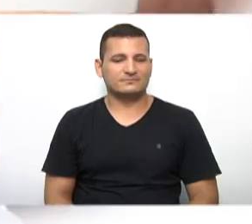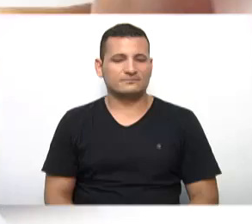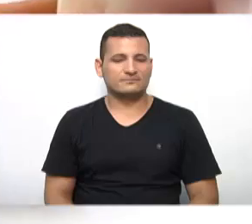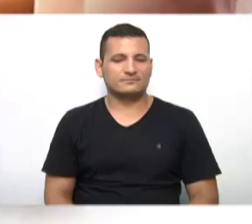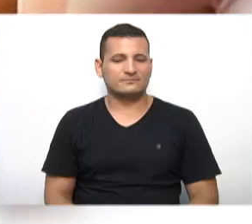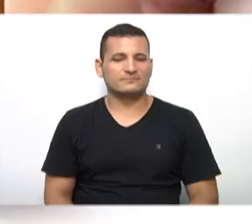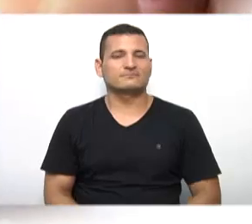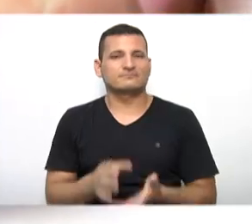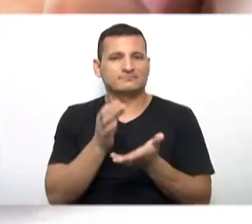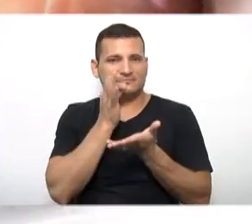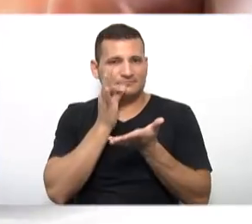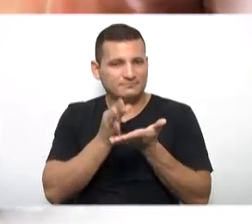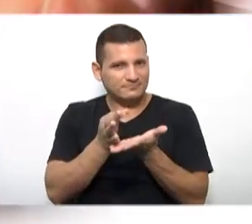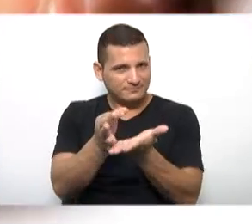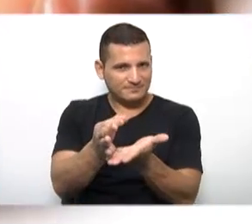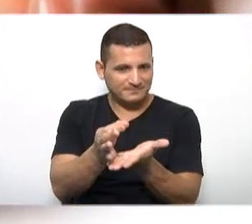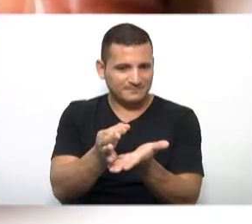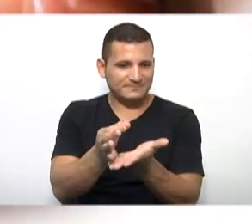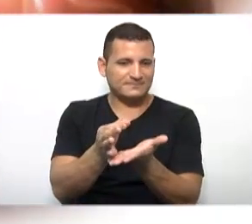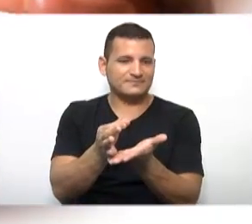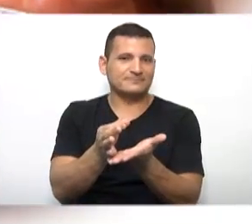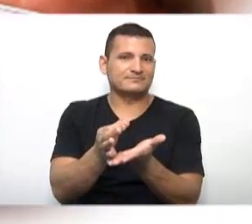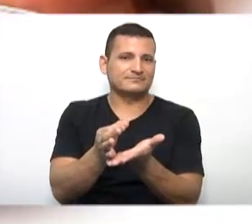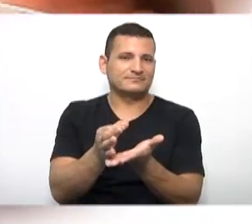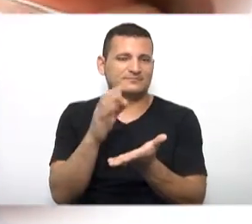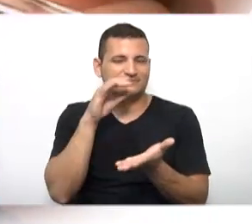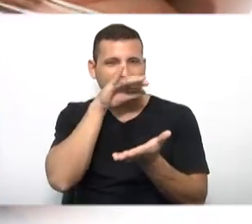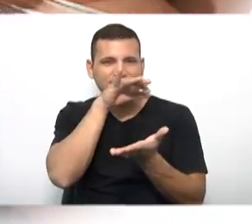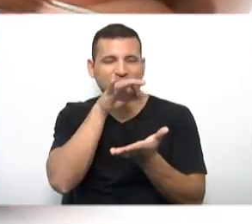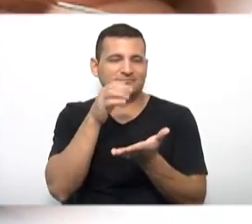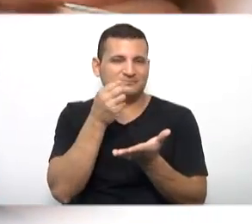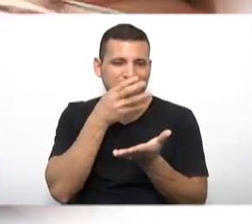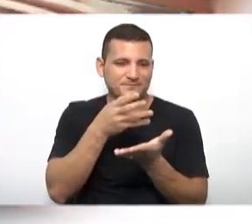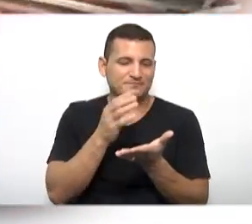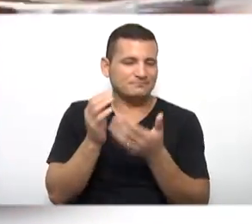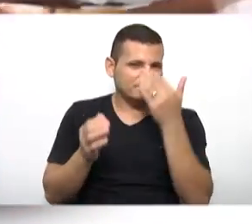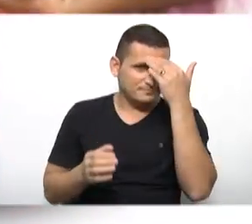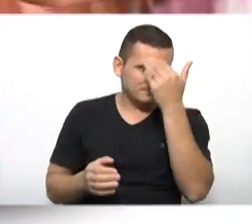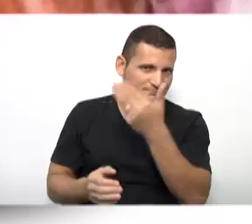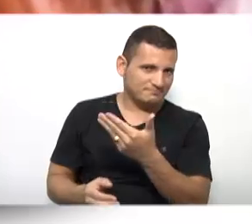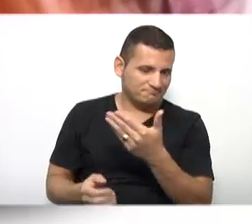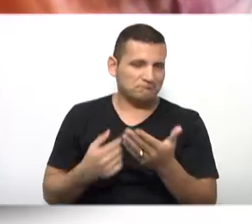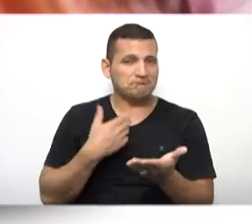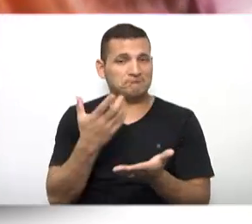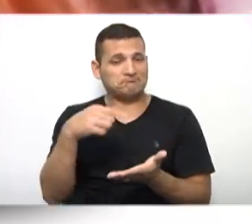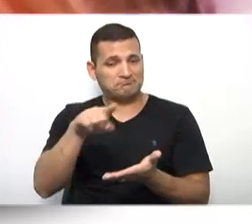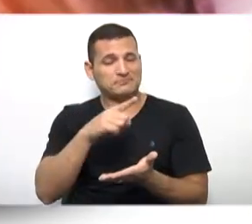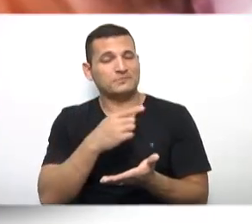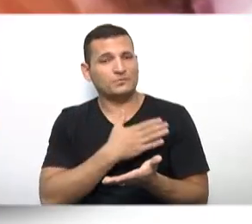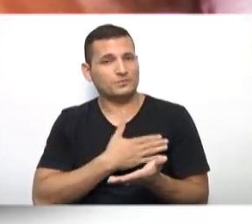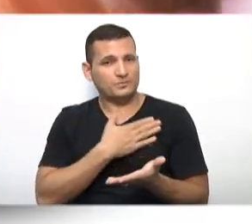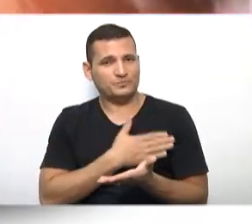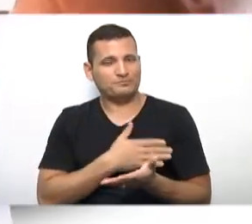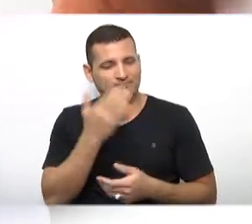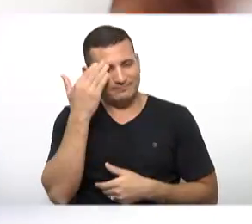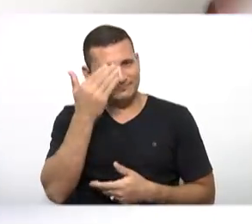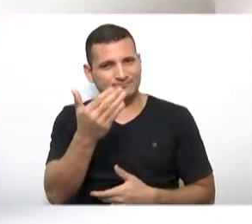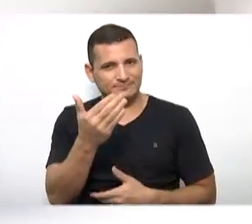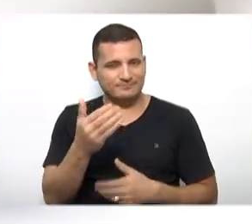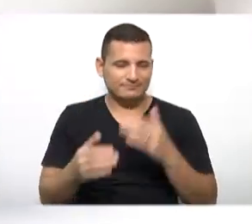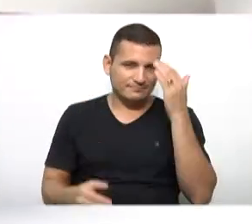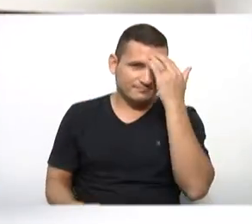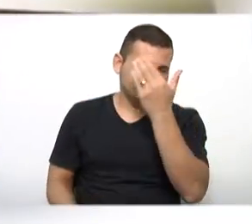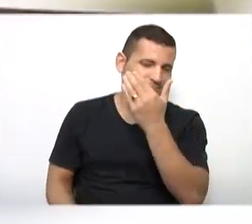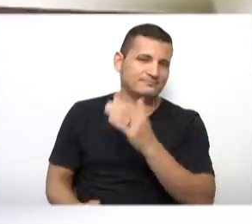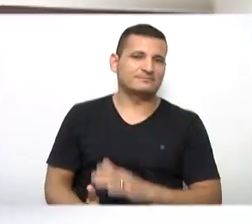Olha o cafezinho. Tá quentinho. Ô, Maria, muito obrigado. Espero que vocês gostem. Obrigada, viu? Eu que